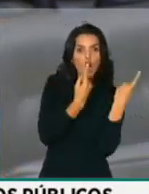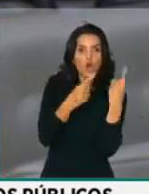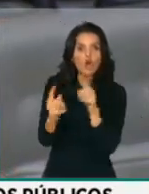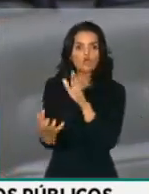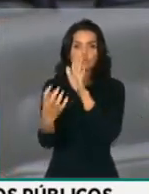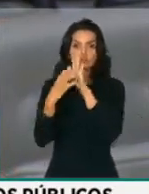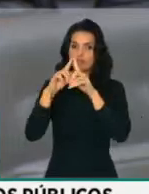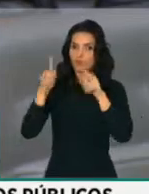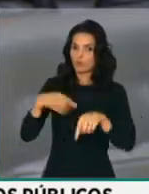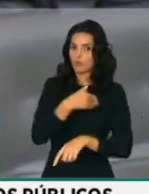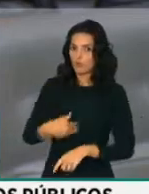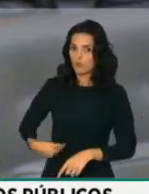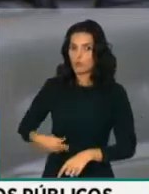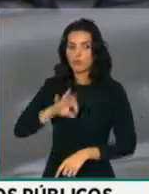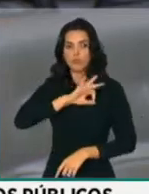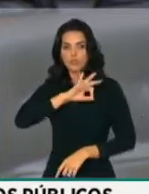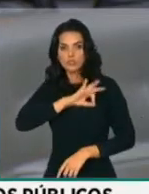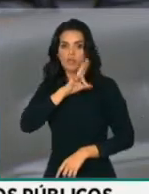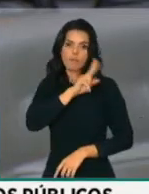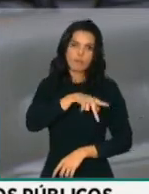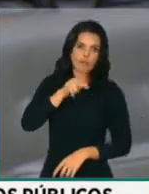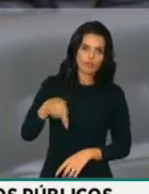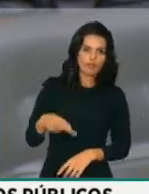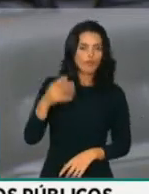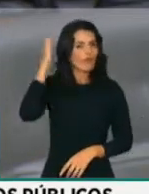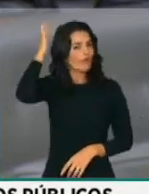servidores públicos, policiais, professores,